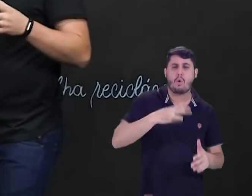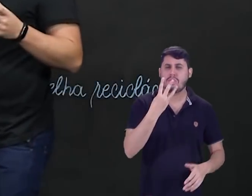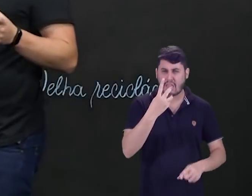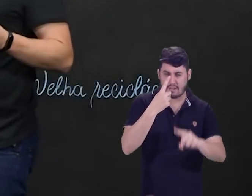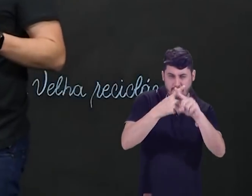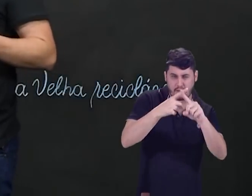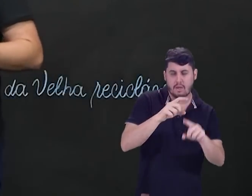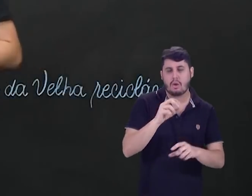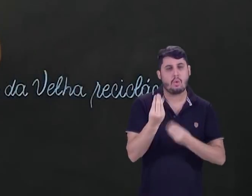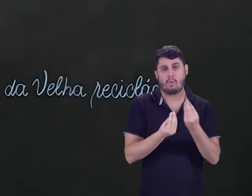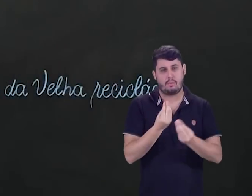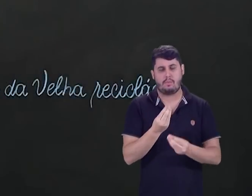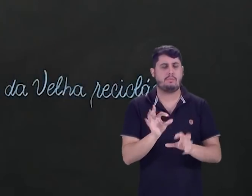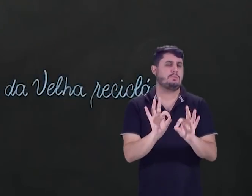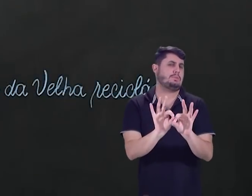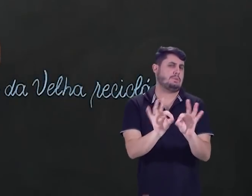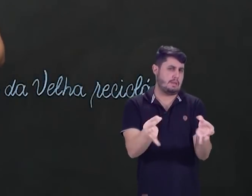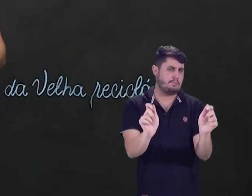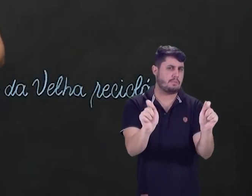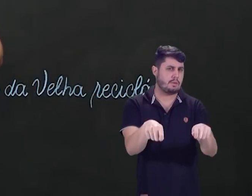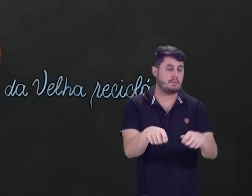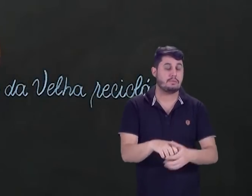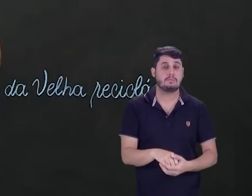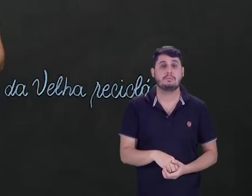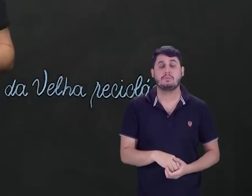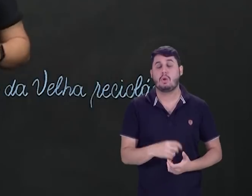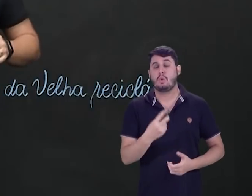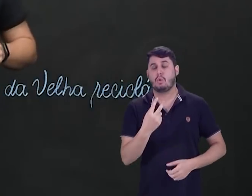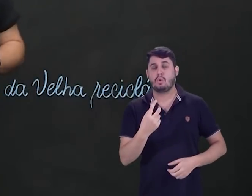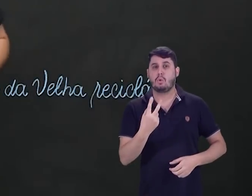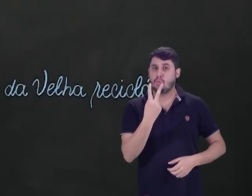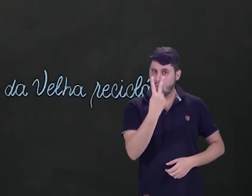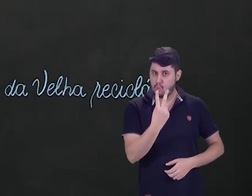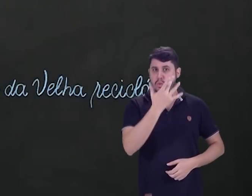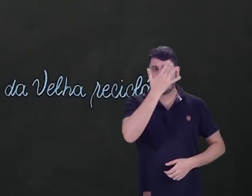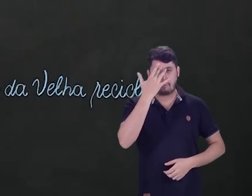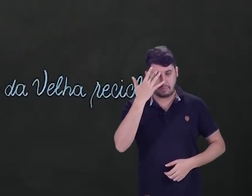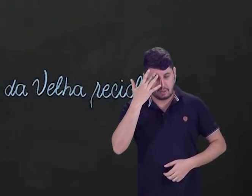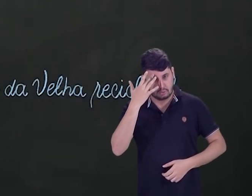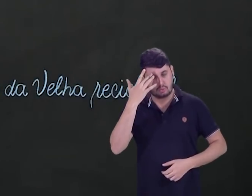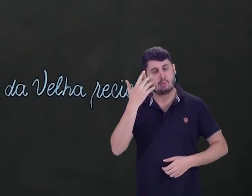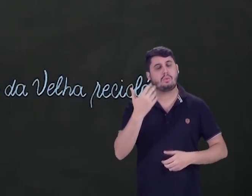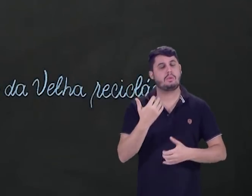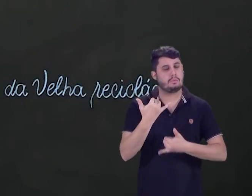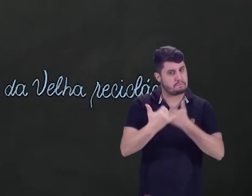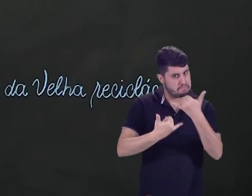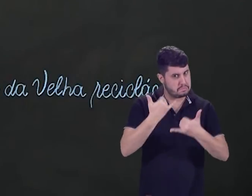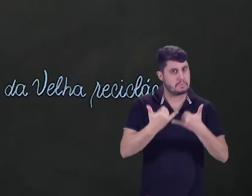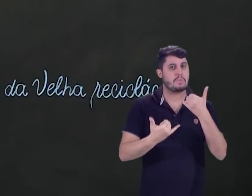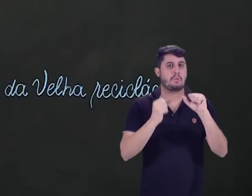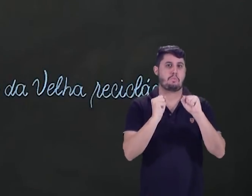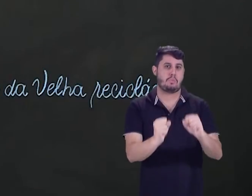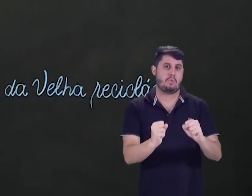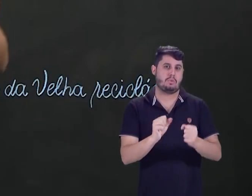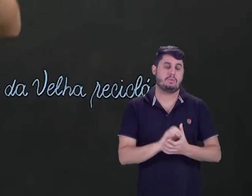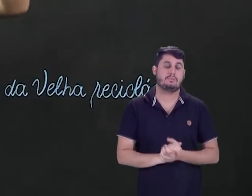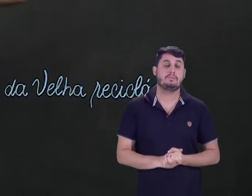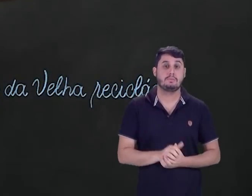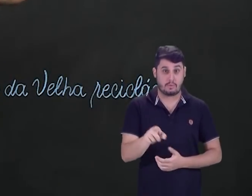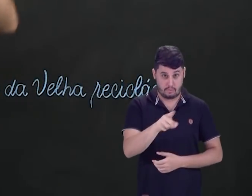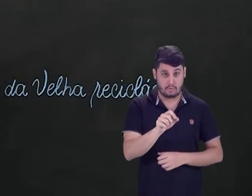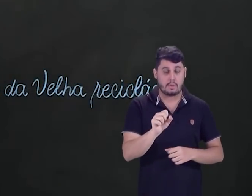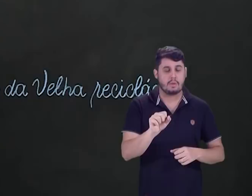toques é um jogo simples, onde já pode jogar de duas pessoas. Você vai primeiramente pegar as suas